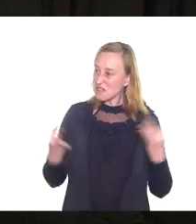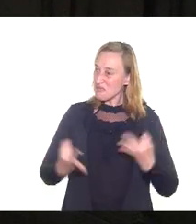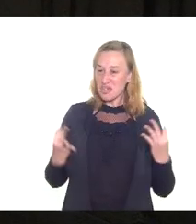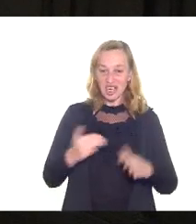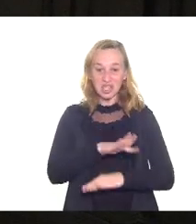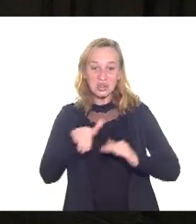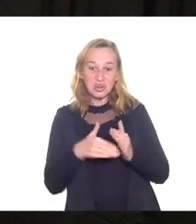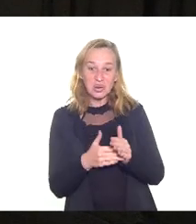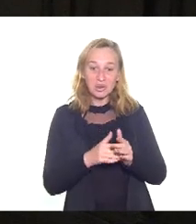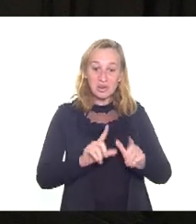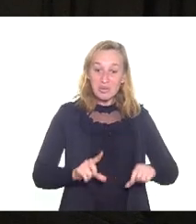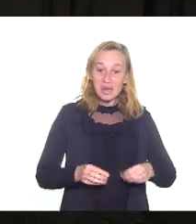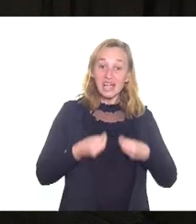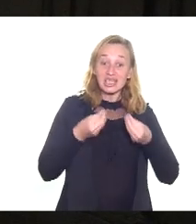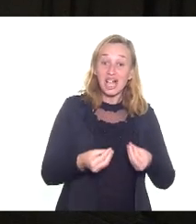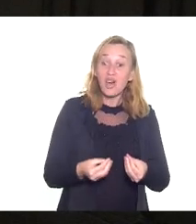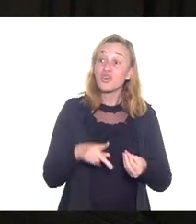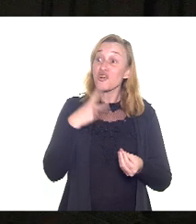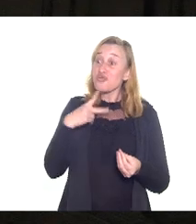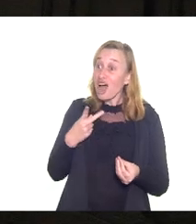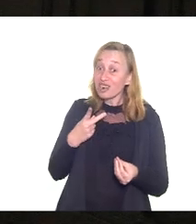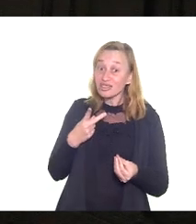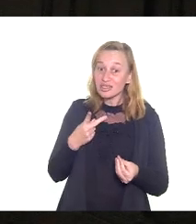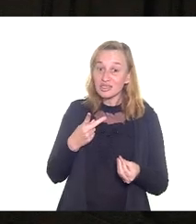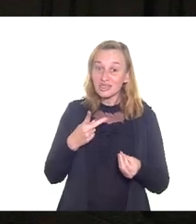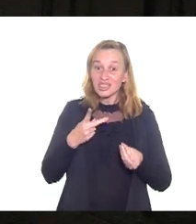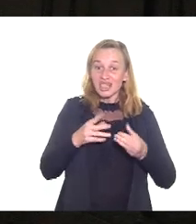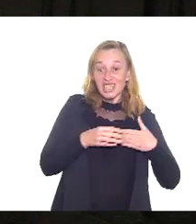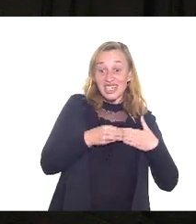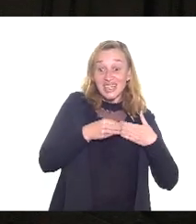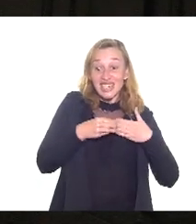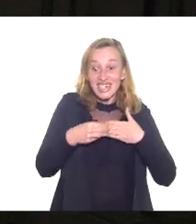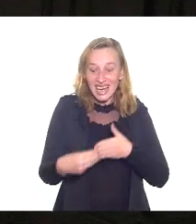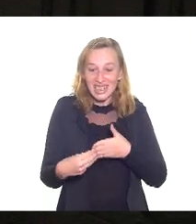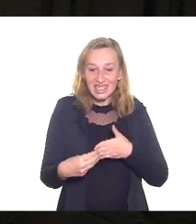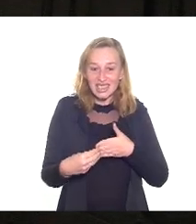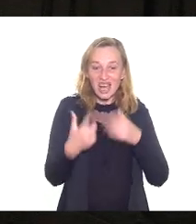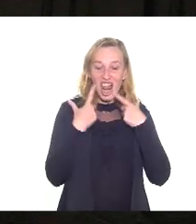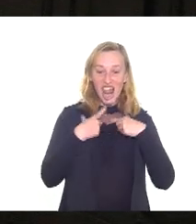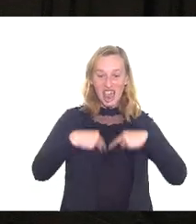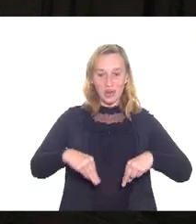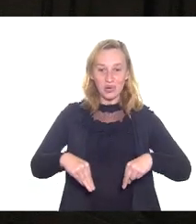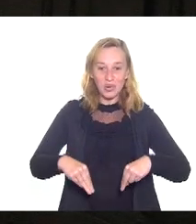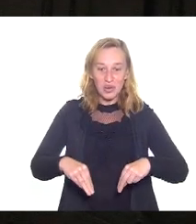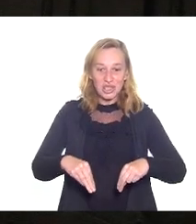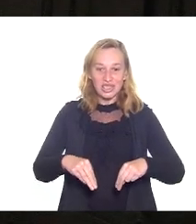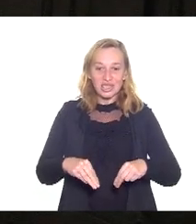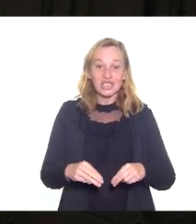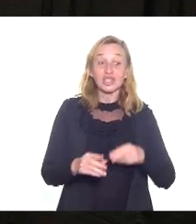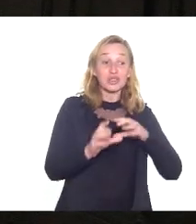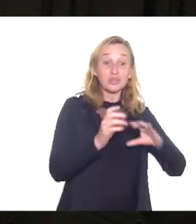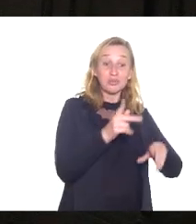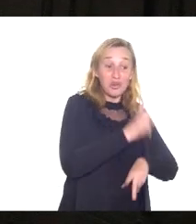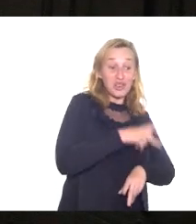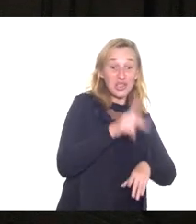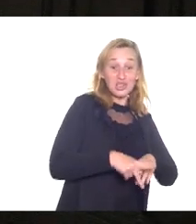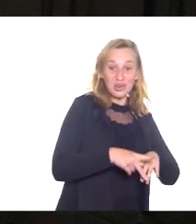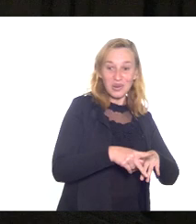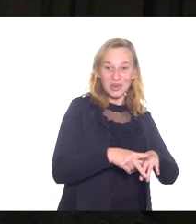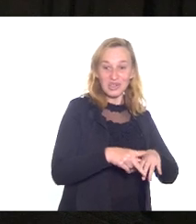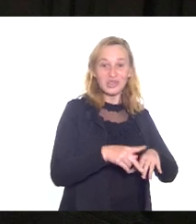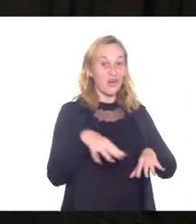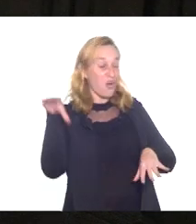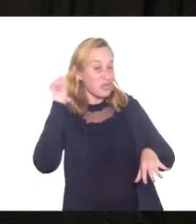para garantir aquilo que eu chamo de mediação sociolinguística entre os professores ouvintes e os